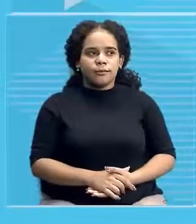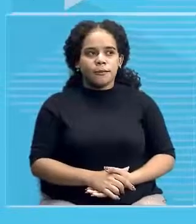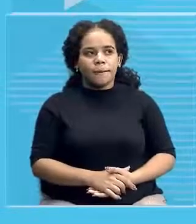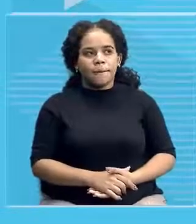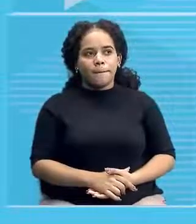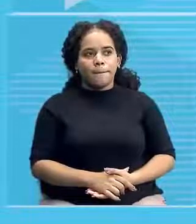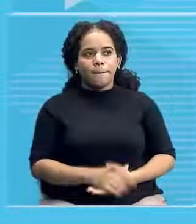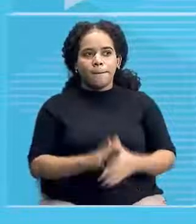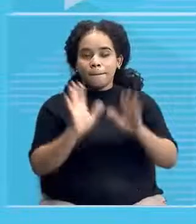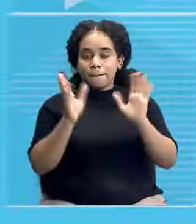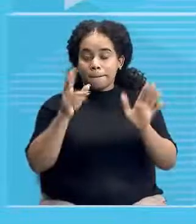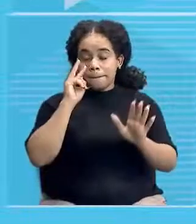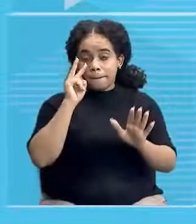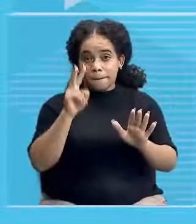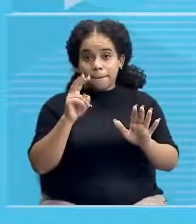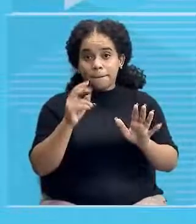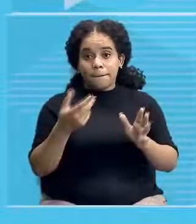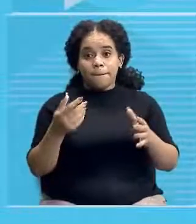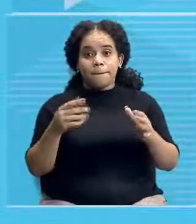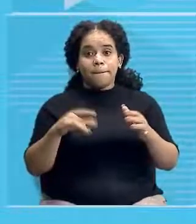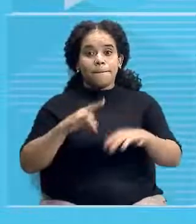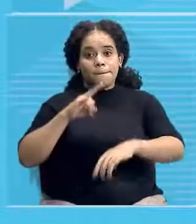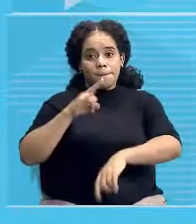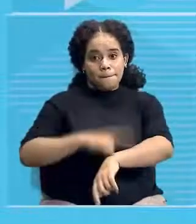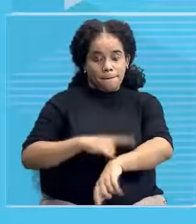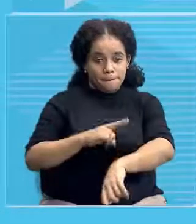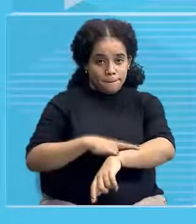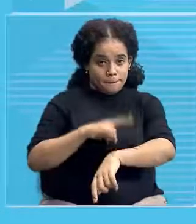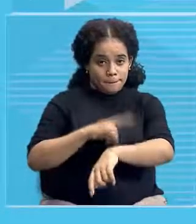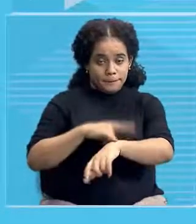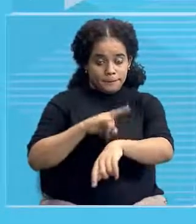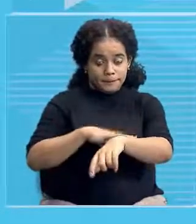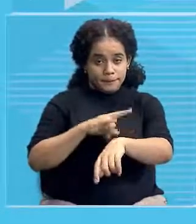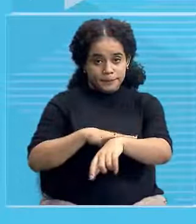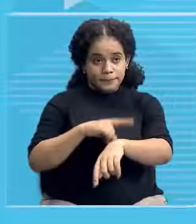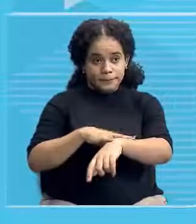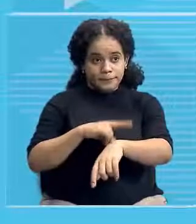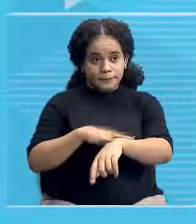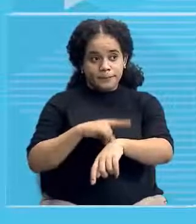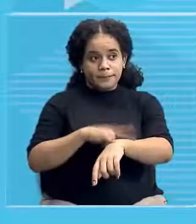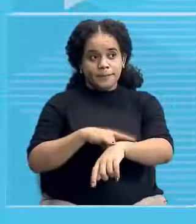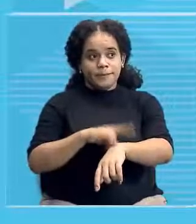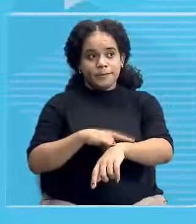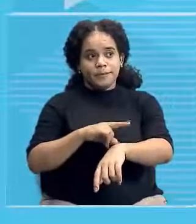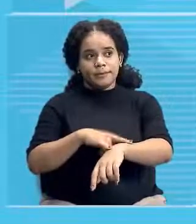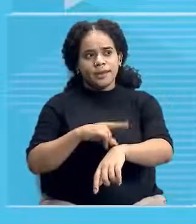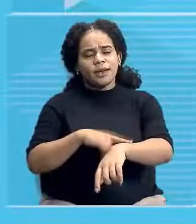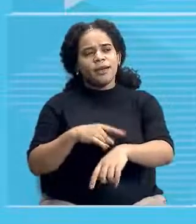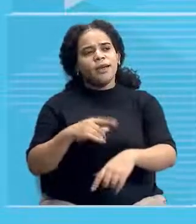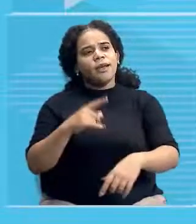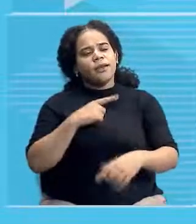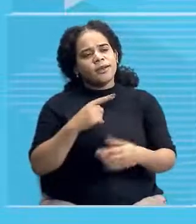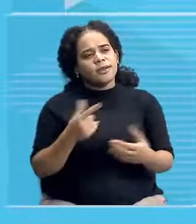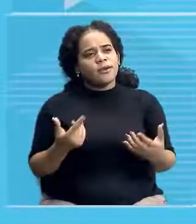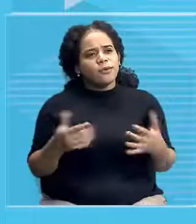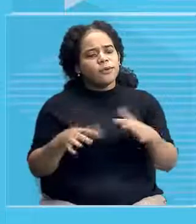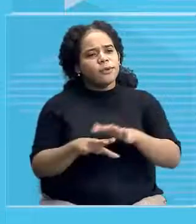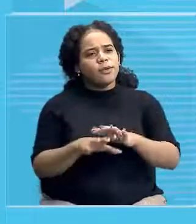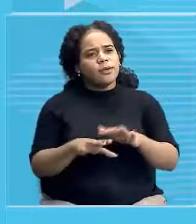Ó, já tinham visto o banheiro inclusivo? Tinha visto, professora Deuselane?